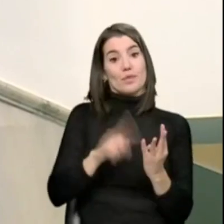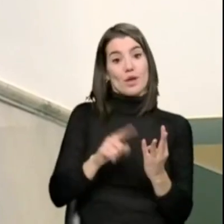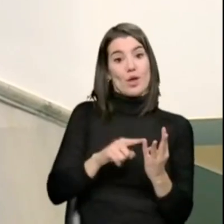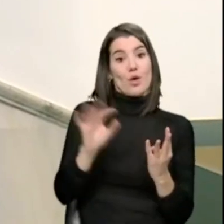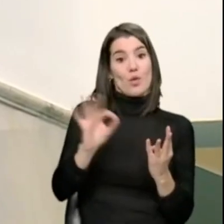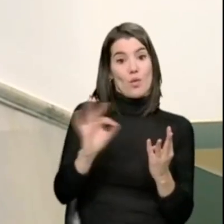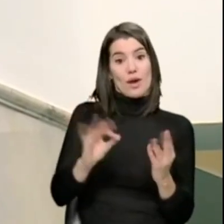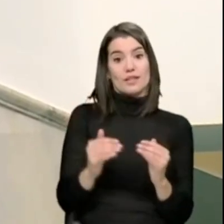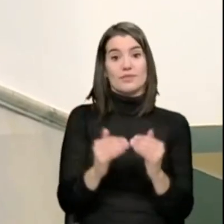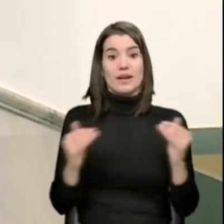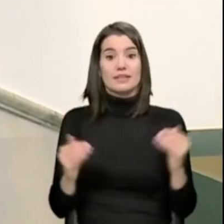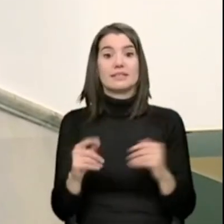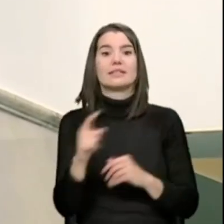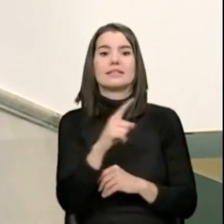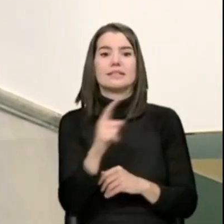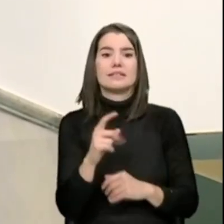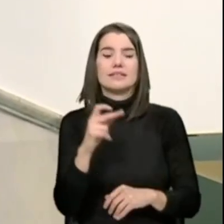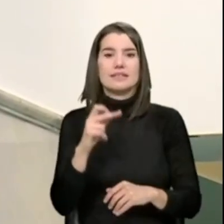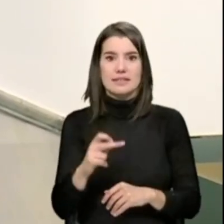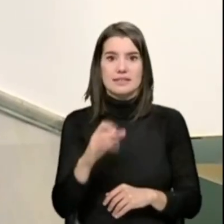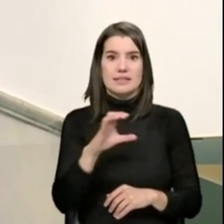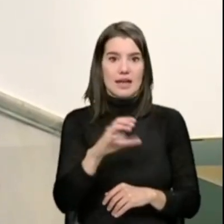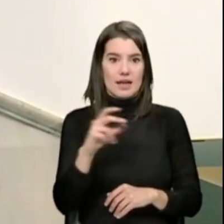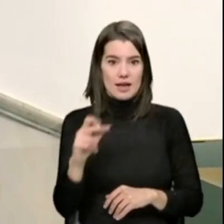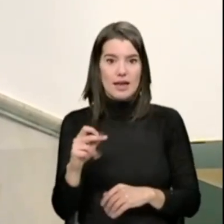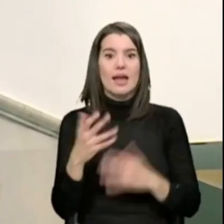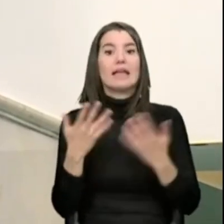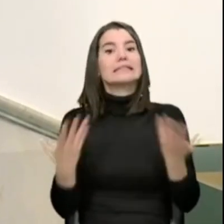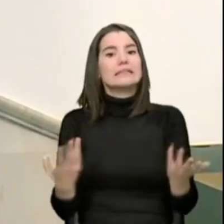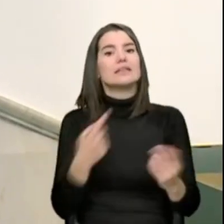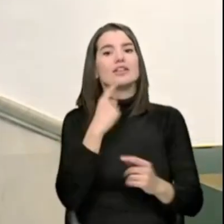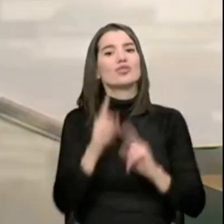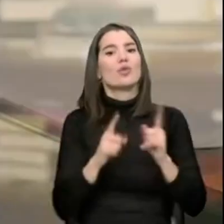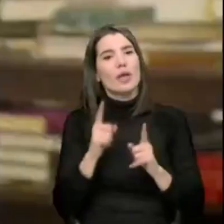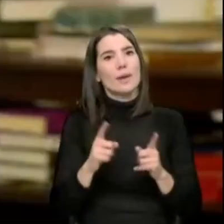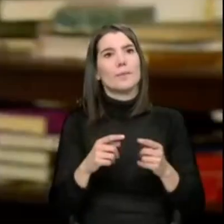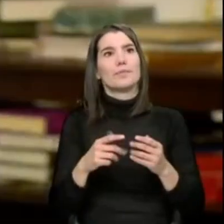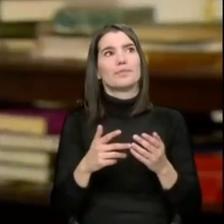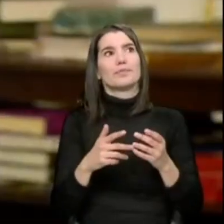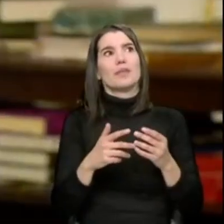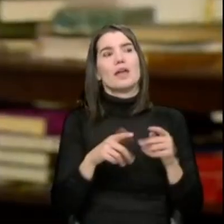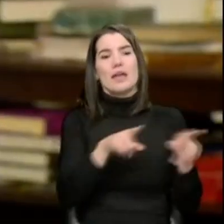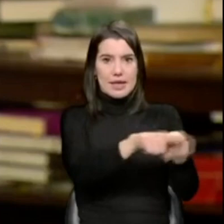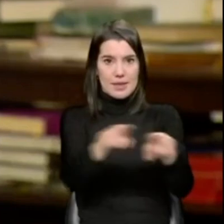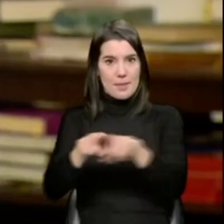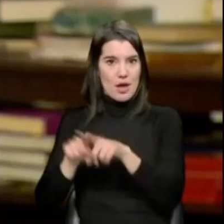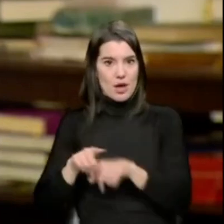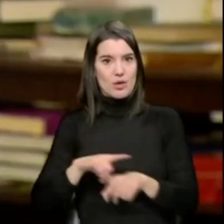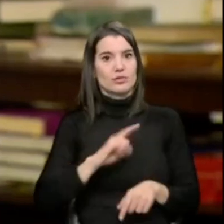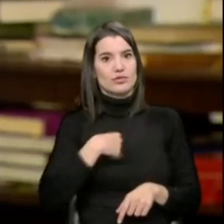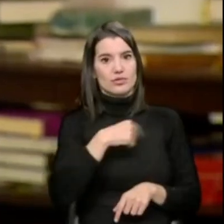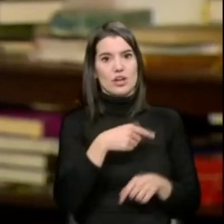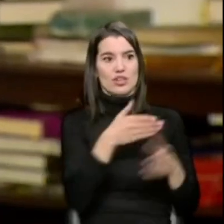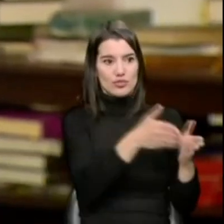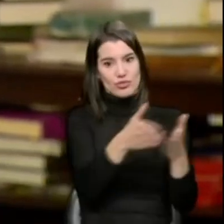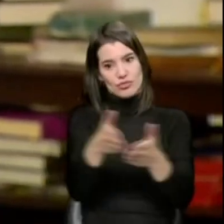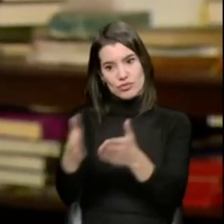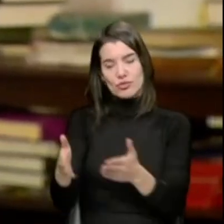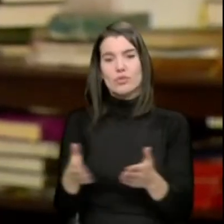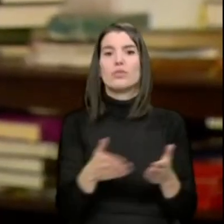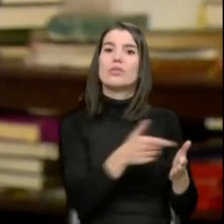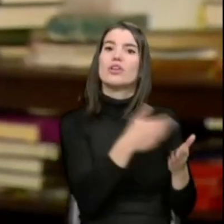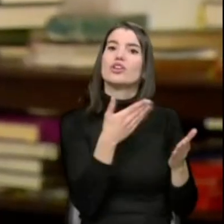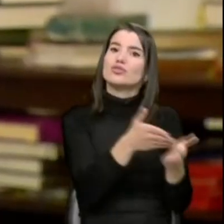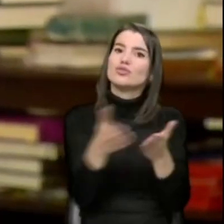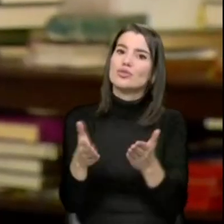Zakat, onde aí mais uma vez ele ajuda outros irmãos a poderem tornar-se independentes